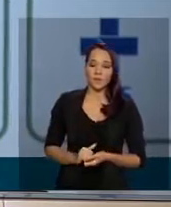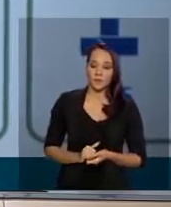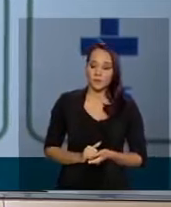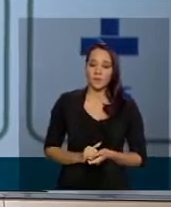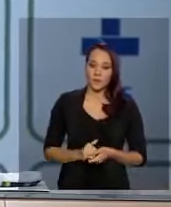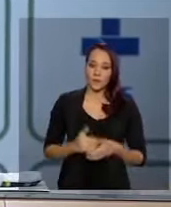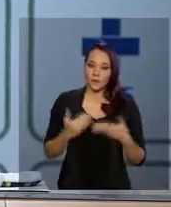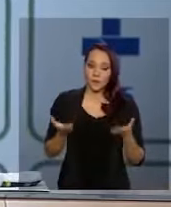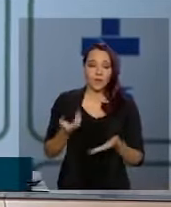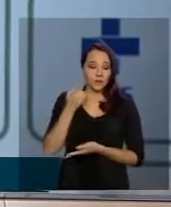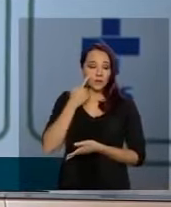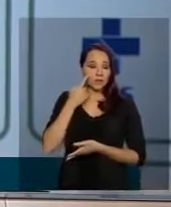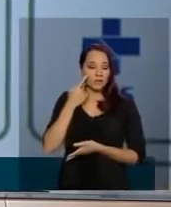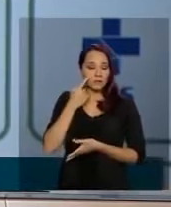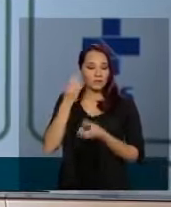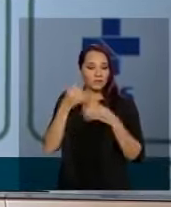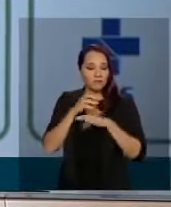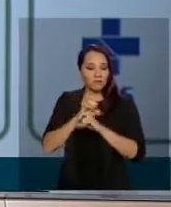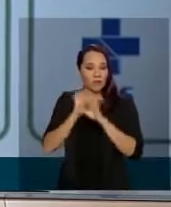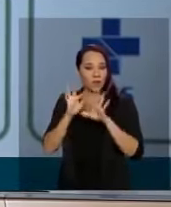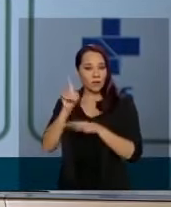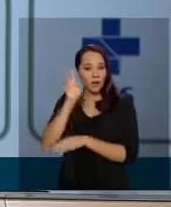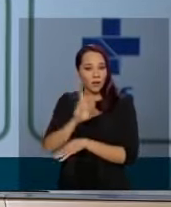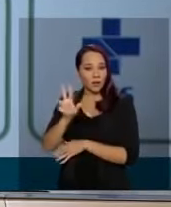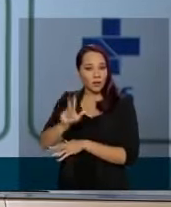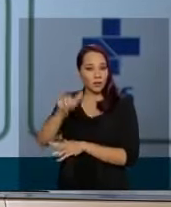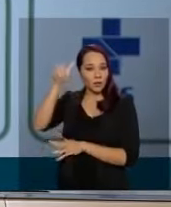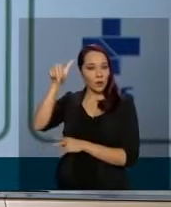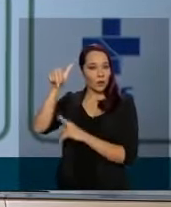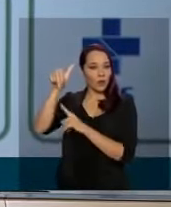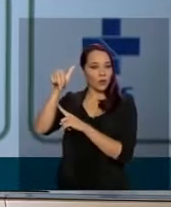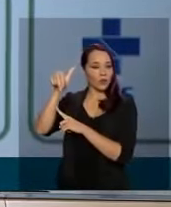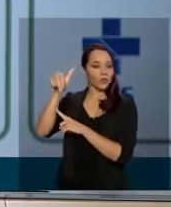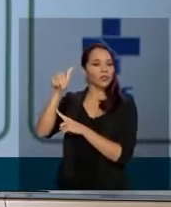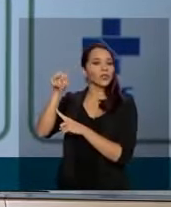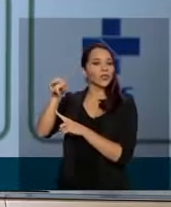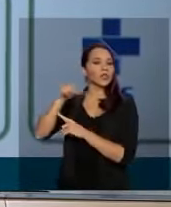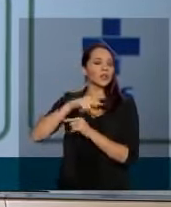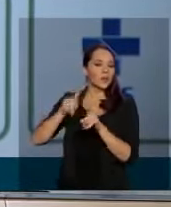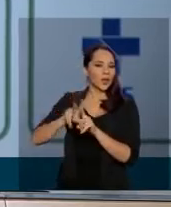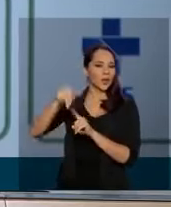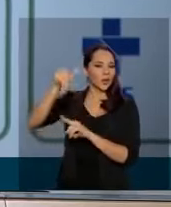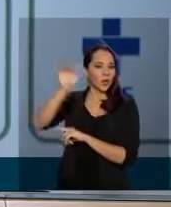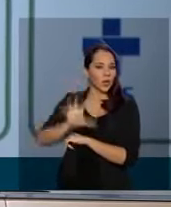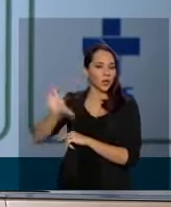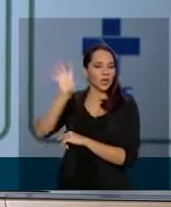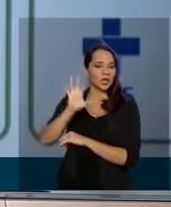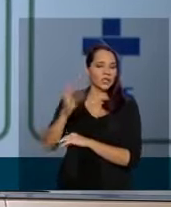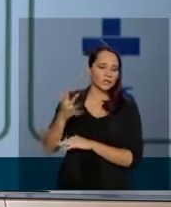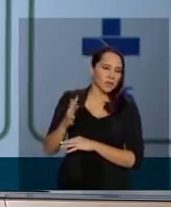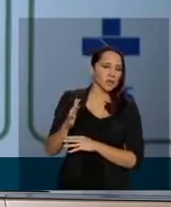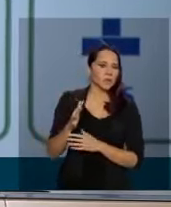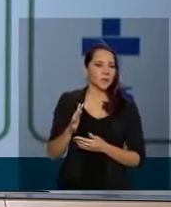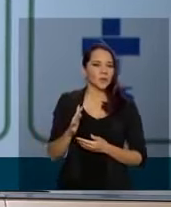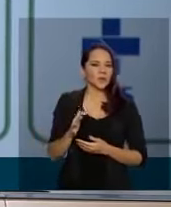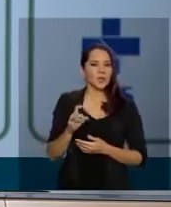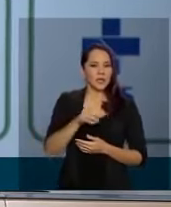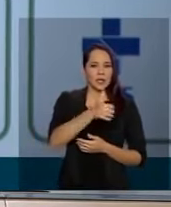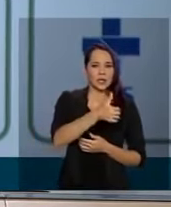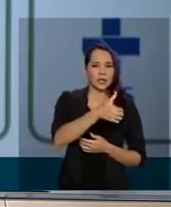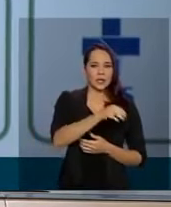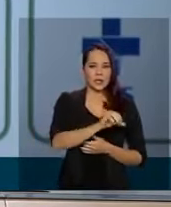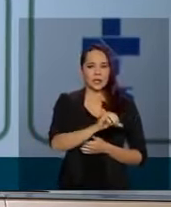Nós vimos claramente que na região norte e nordeste, por volta da